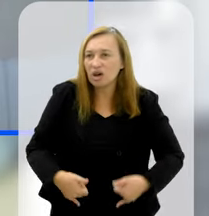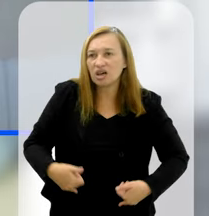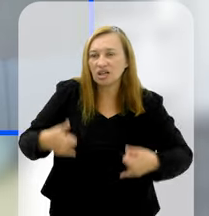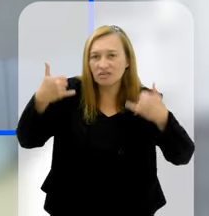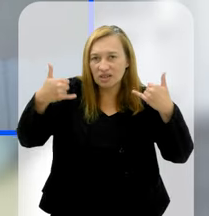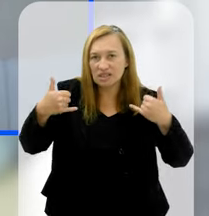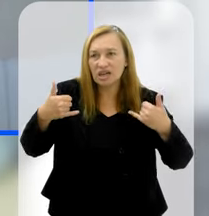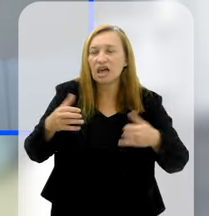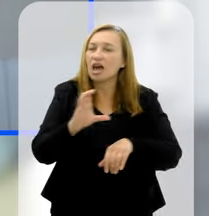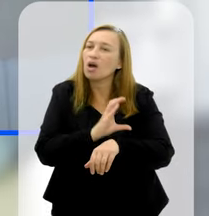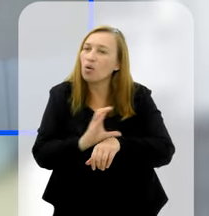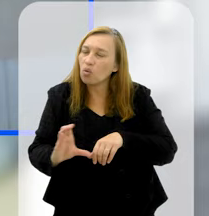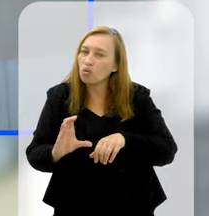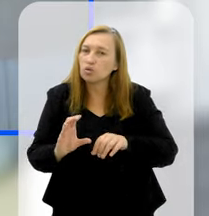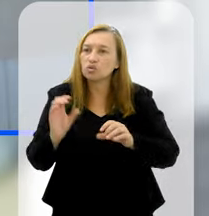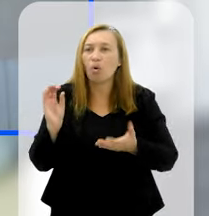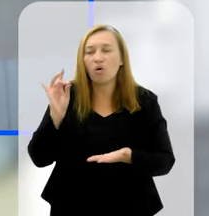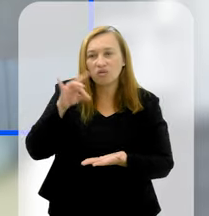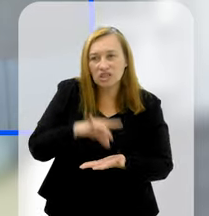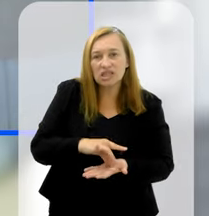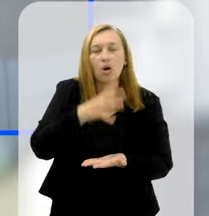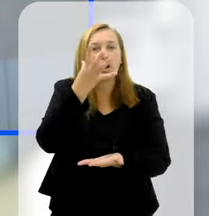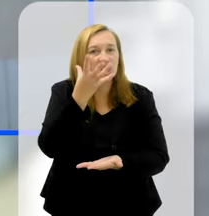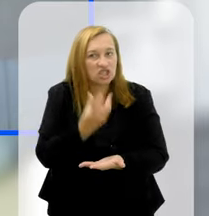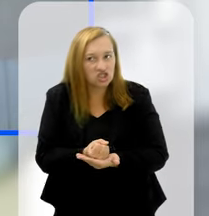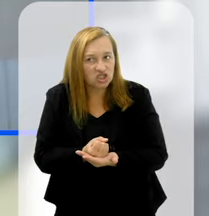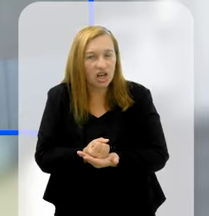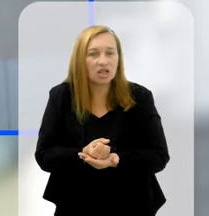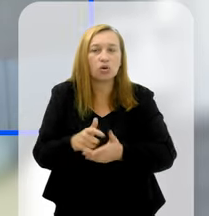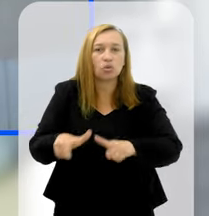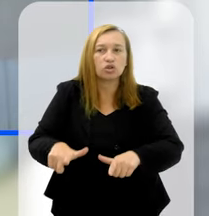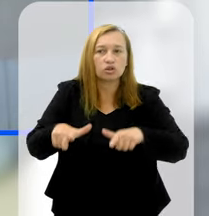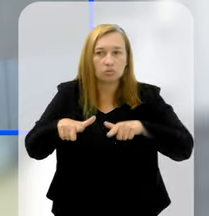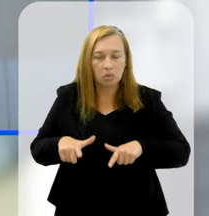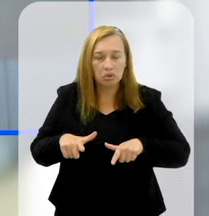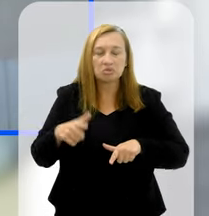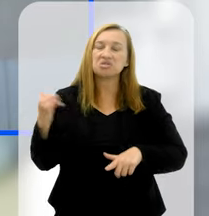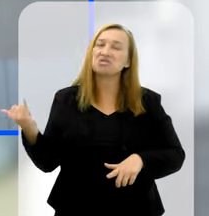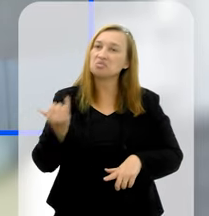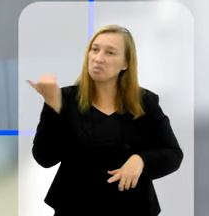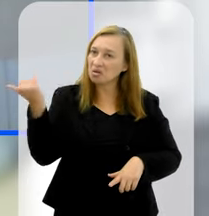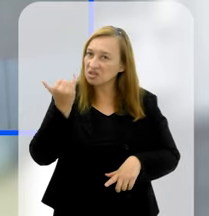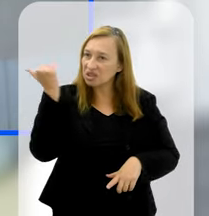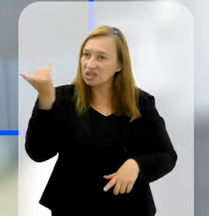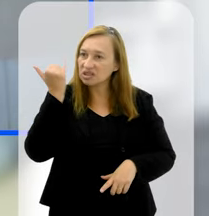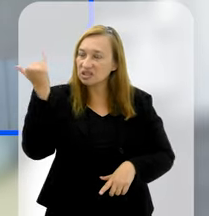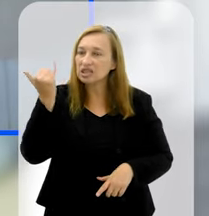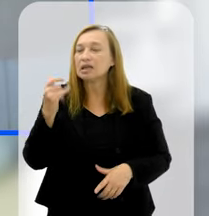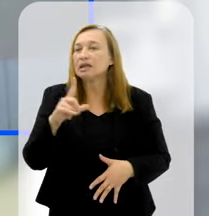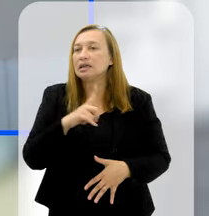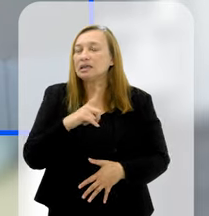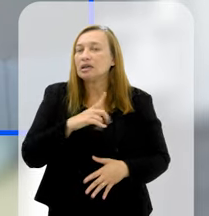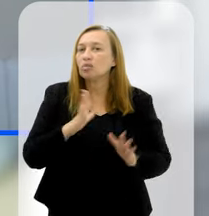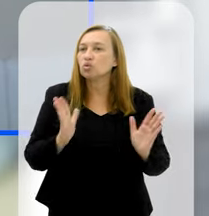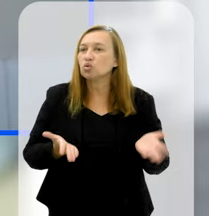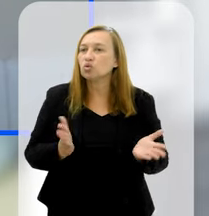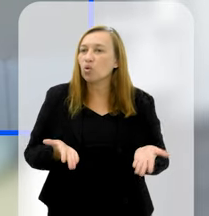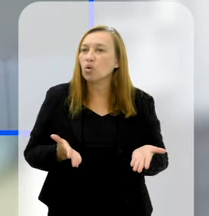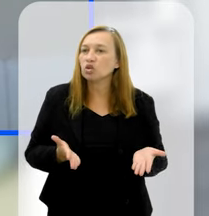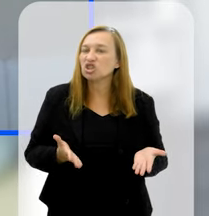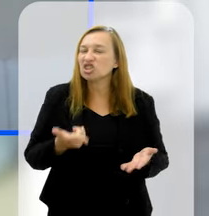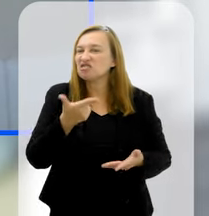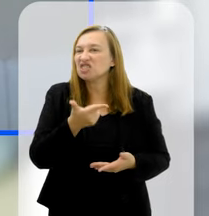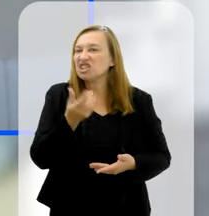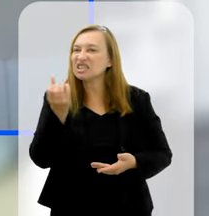um curso de especialização oficial, registrado, um diploma muito importante, né, que nós temos